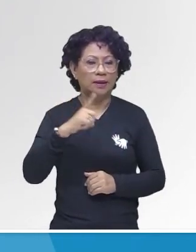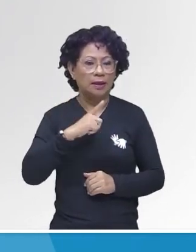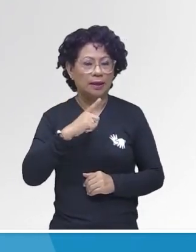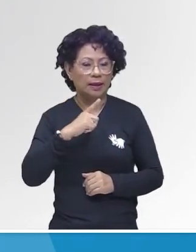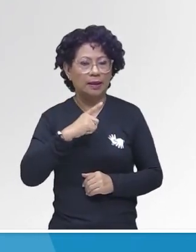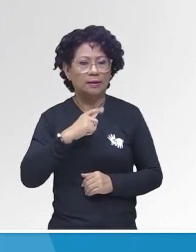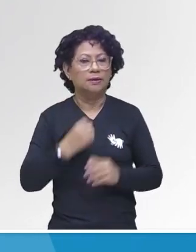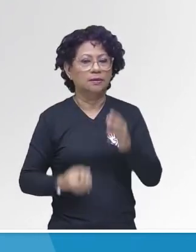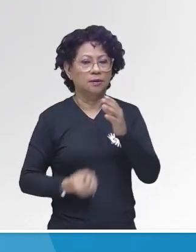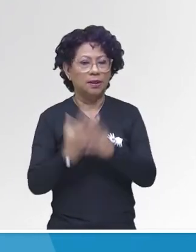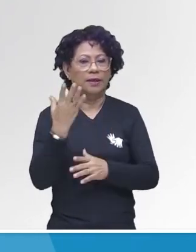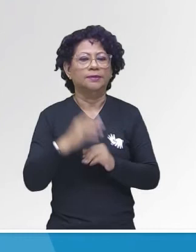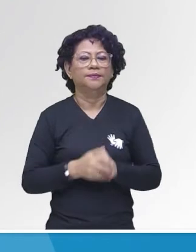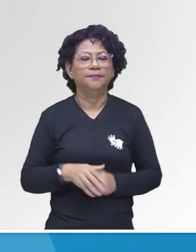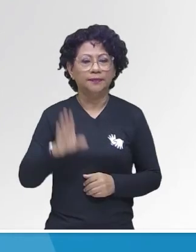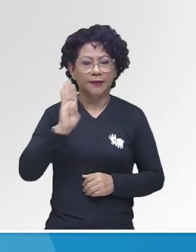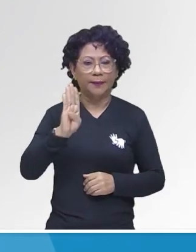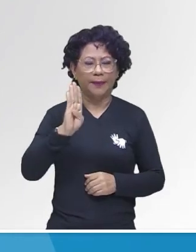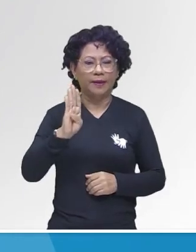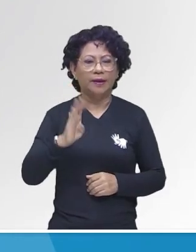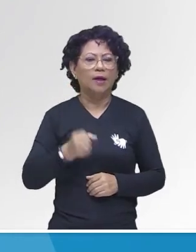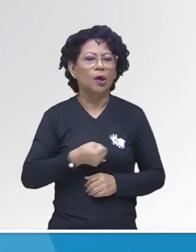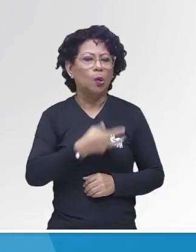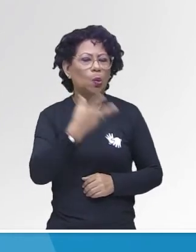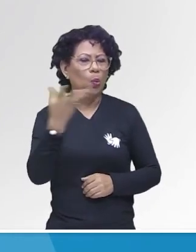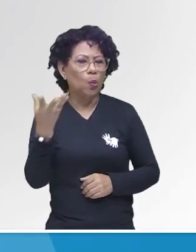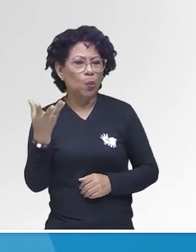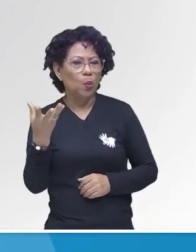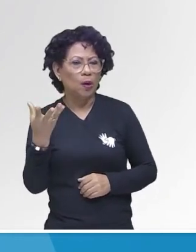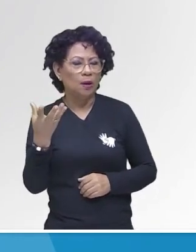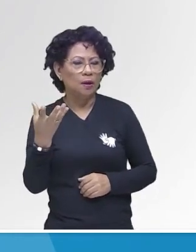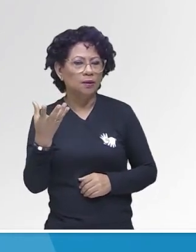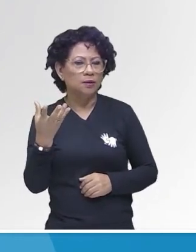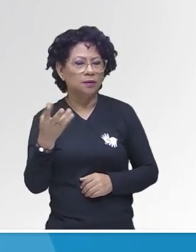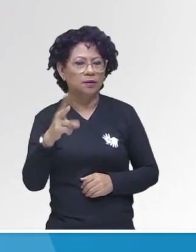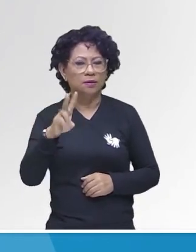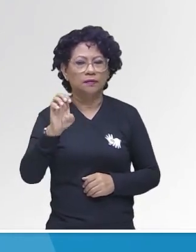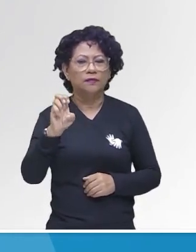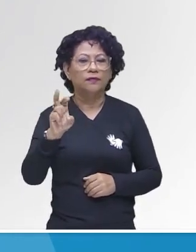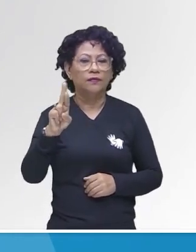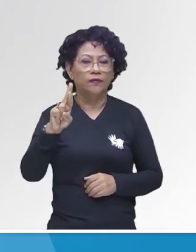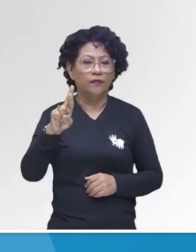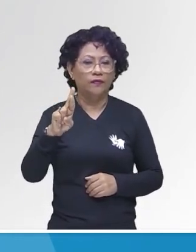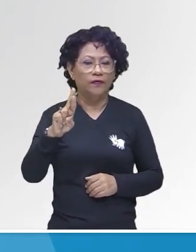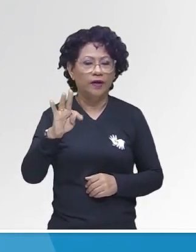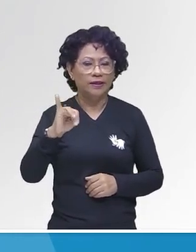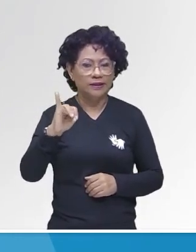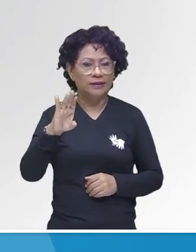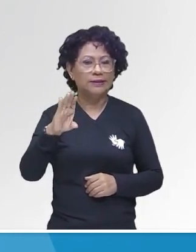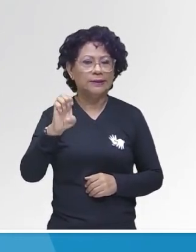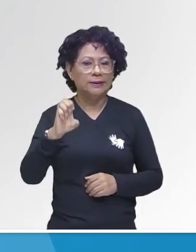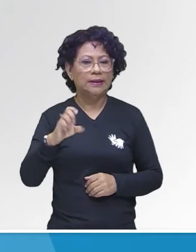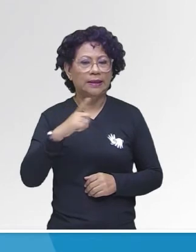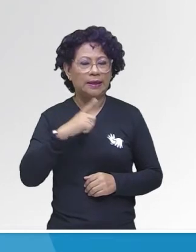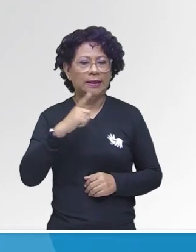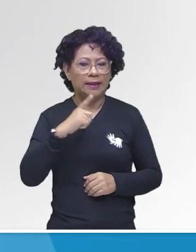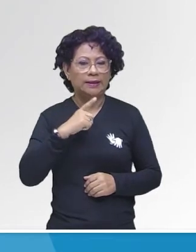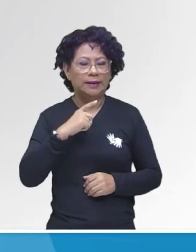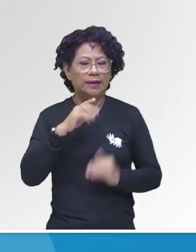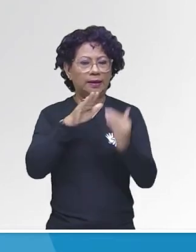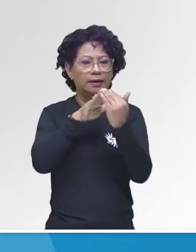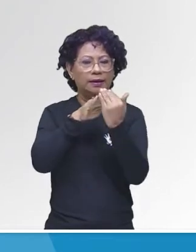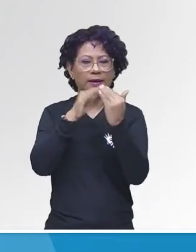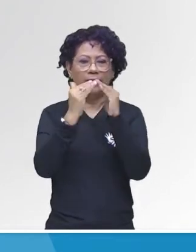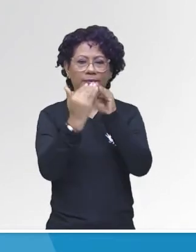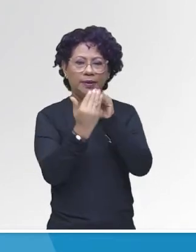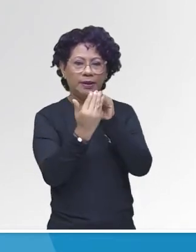da pirâmide está contido em quantos dos planos indicados no item A? Então vamos lá,